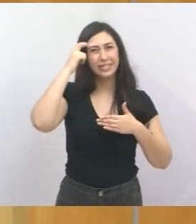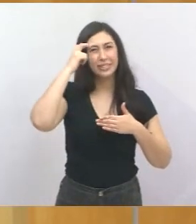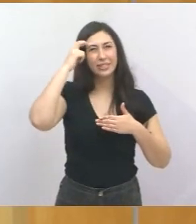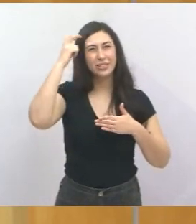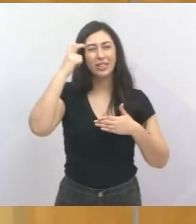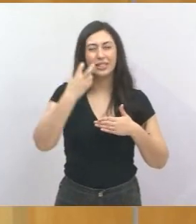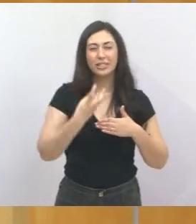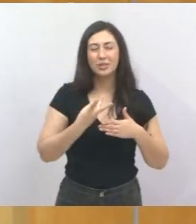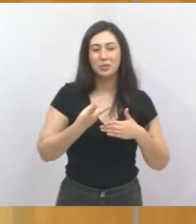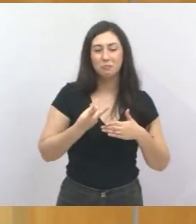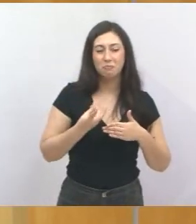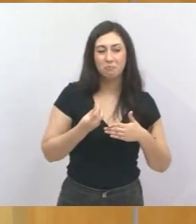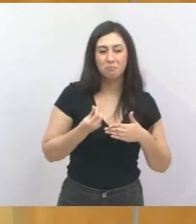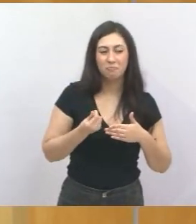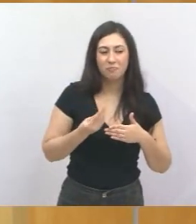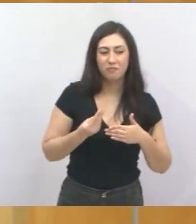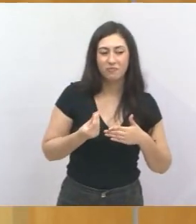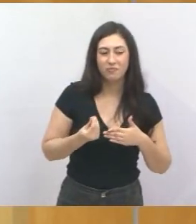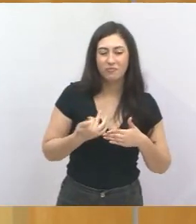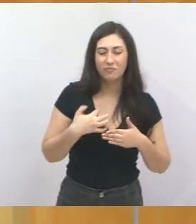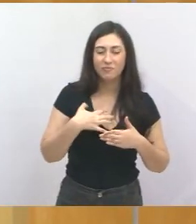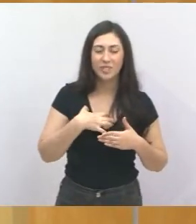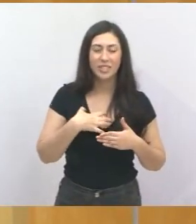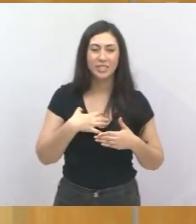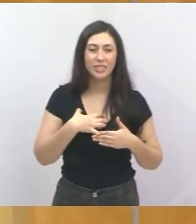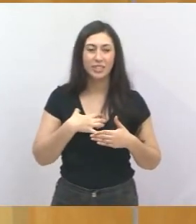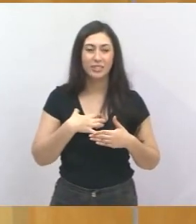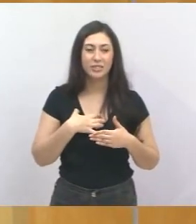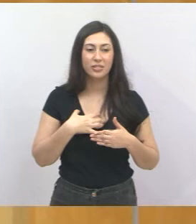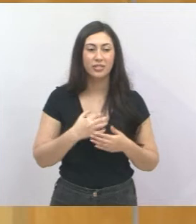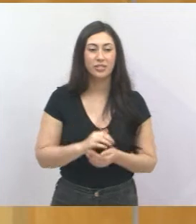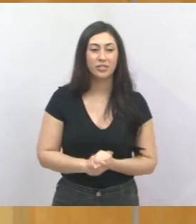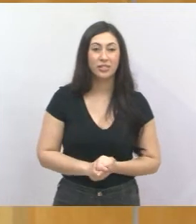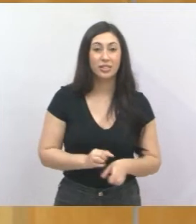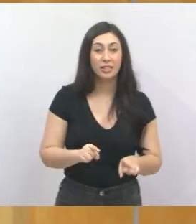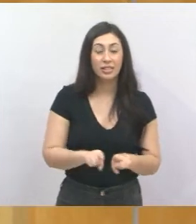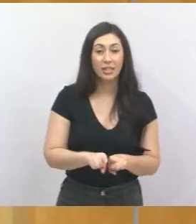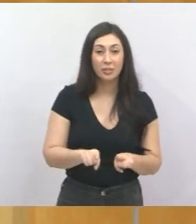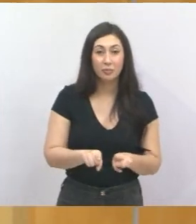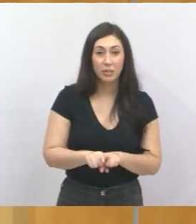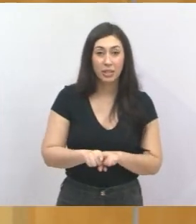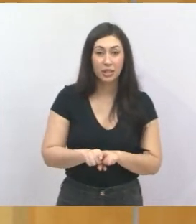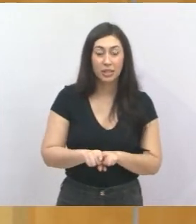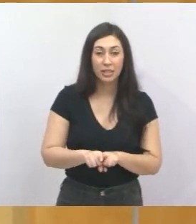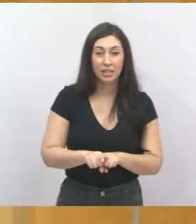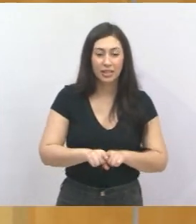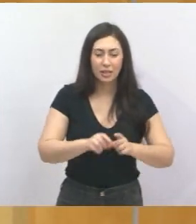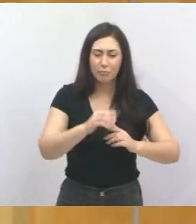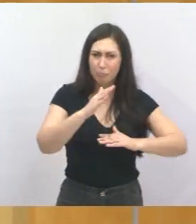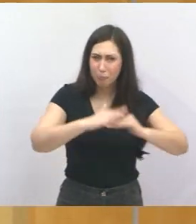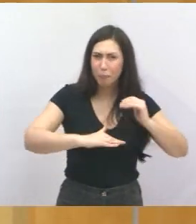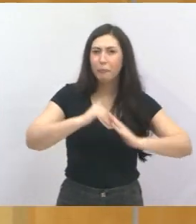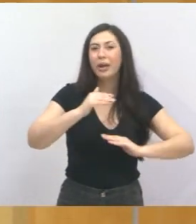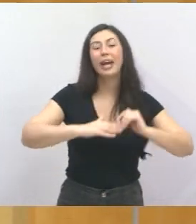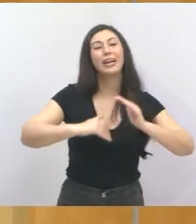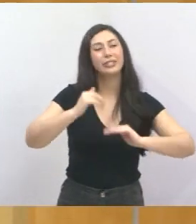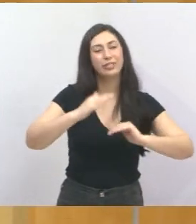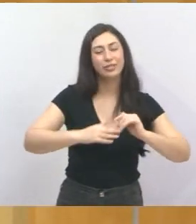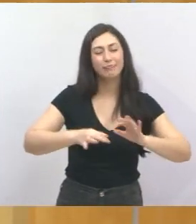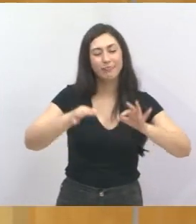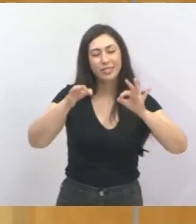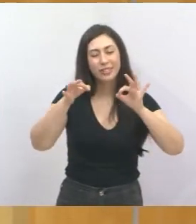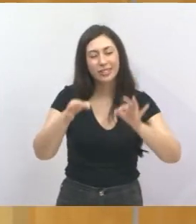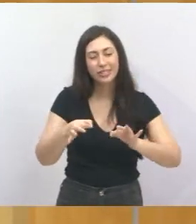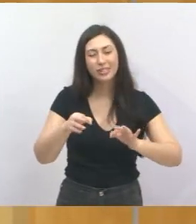da sensibilidade, e ela termina com ação. E eu tenho certeza que o seu